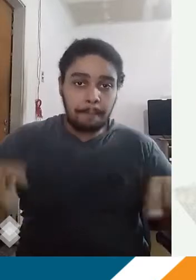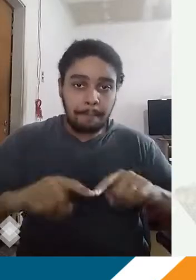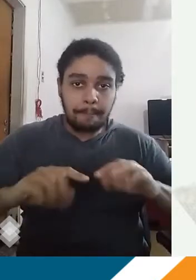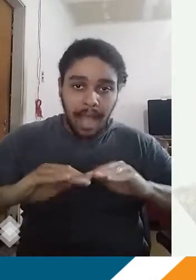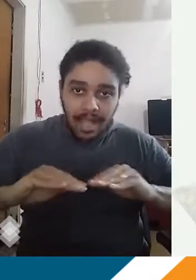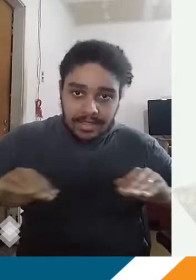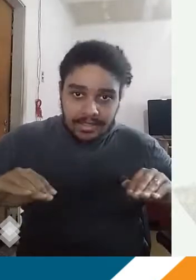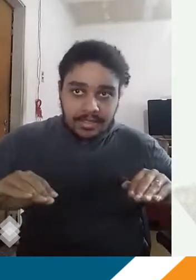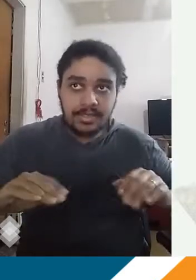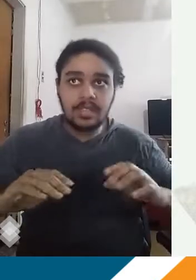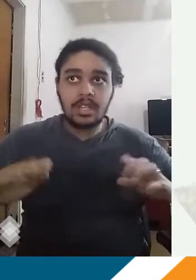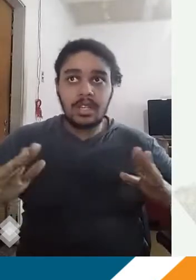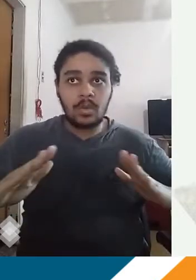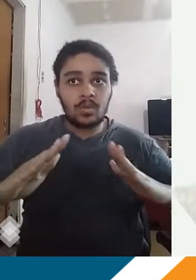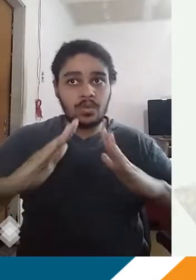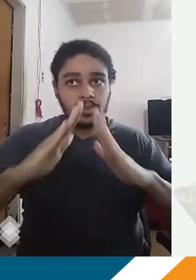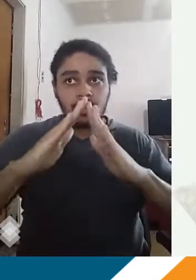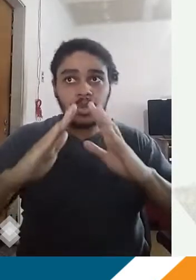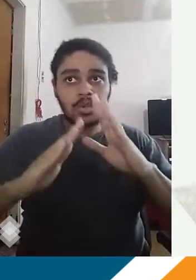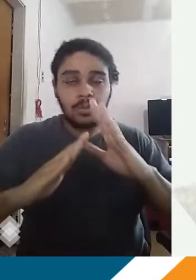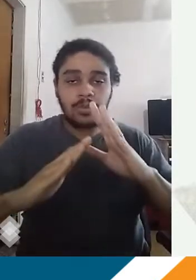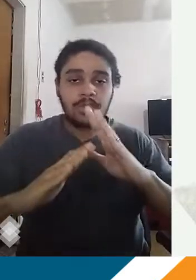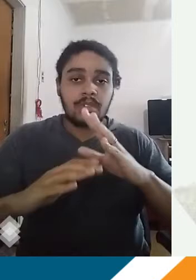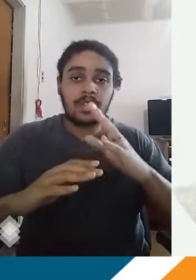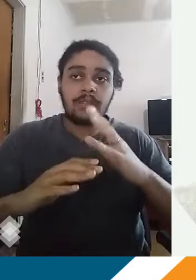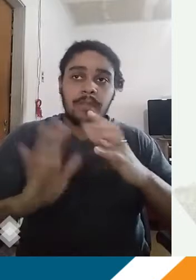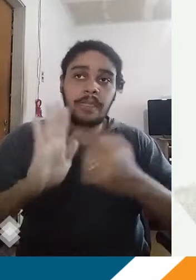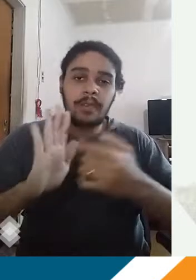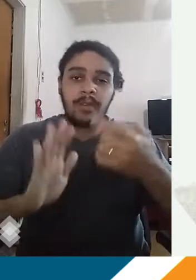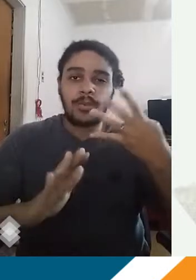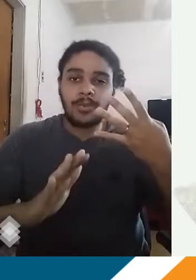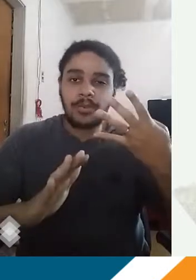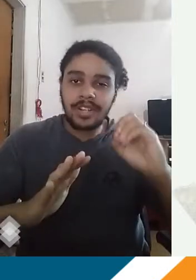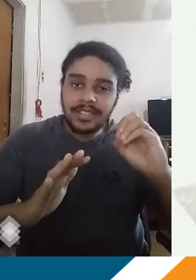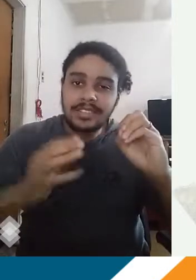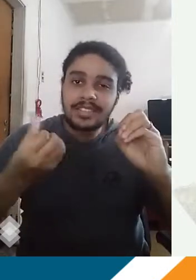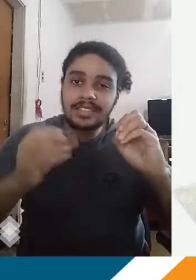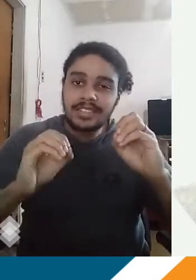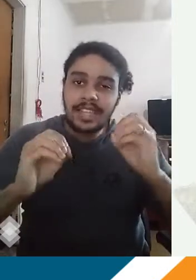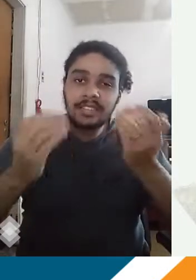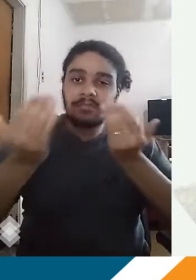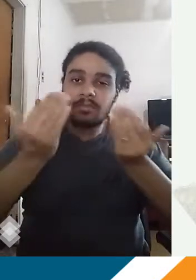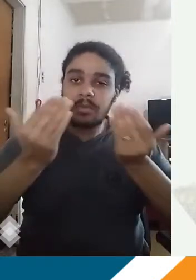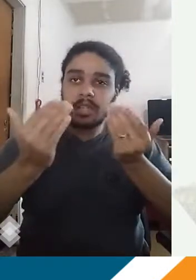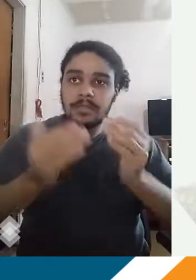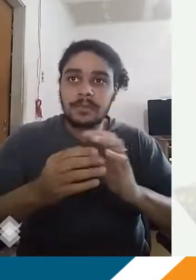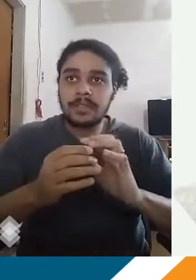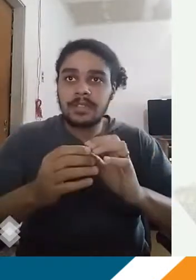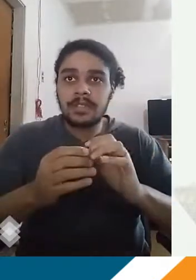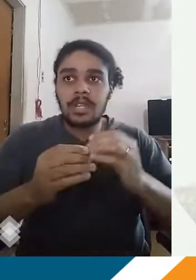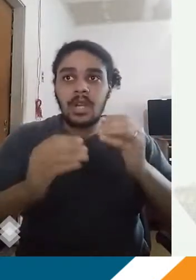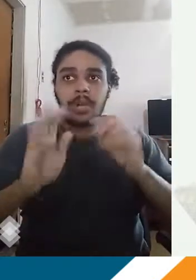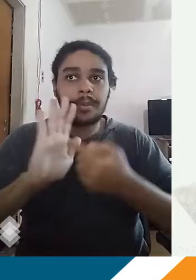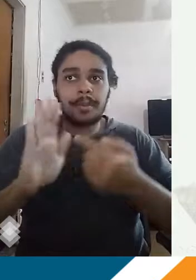e o alargamento do topo da pirâmide brasileira, contrastando aí nos anos de 40 a 60. E aí embaixo a